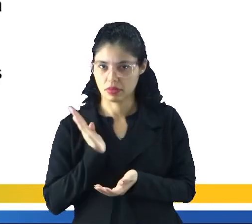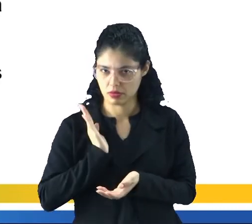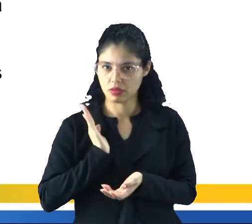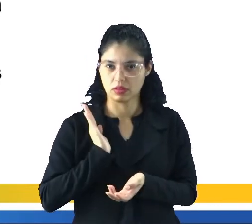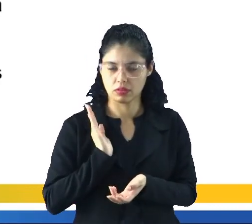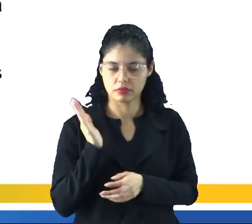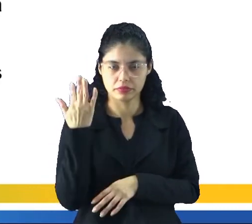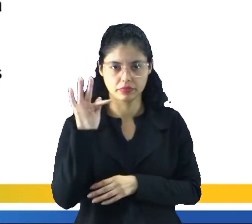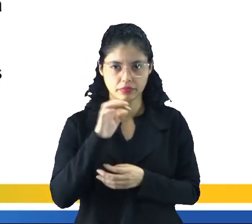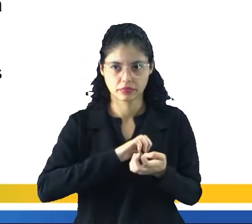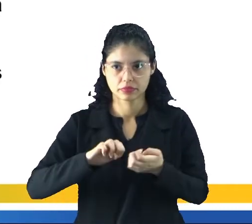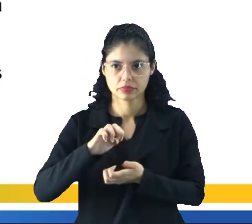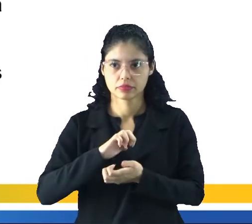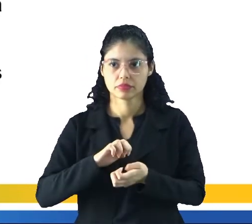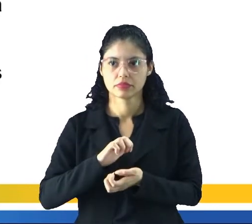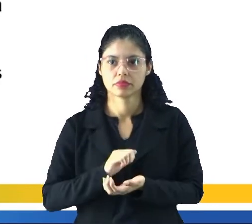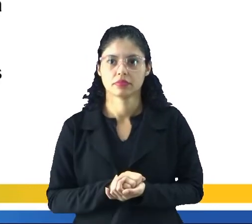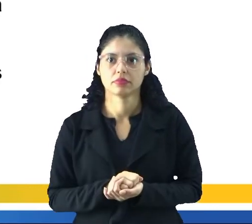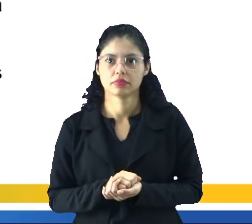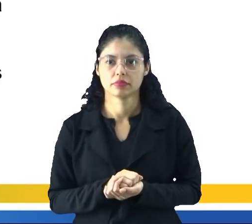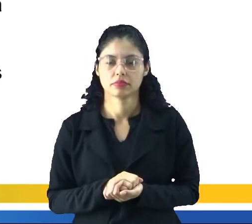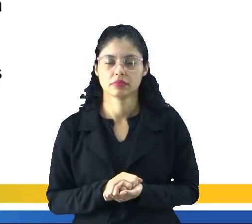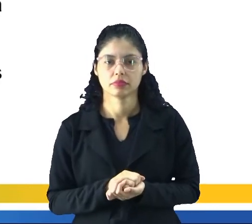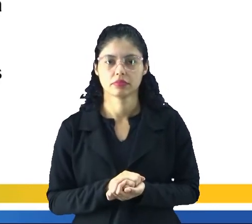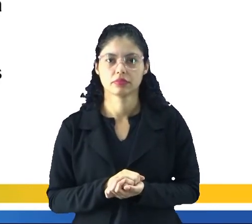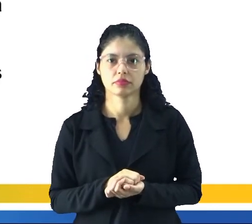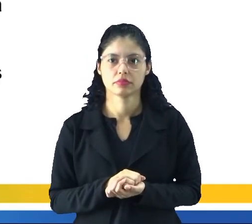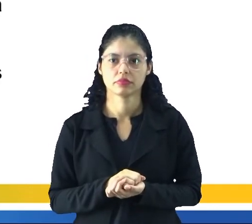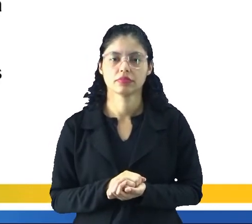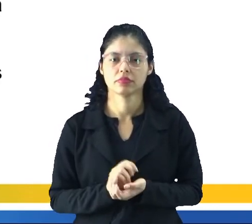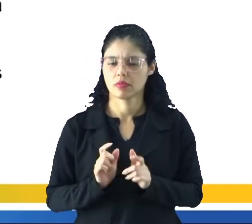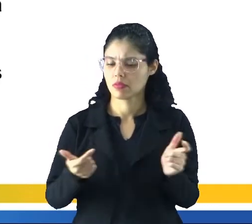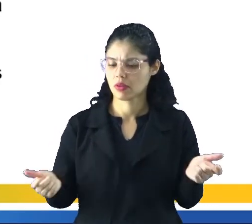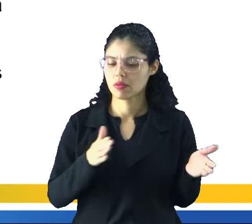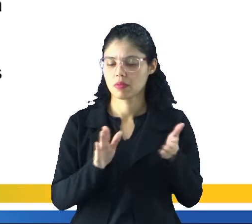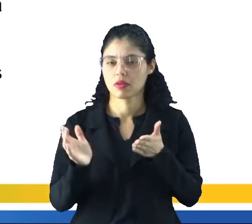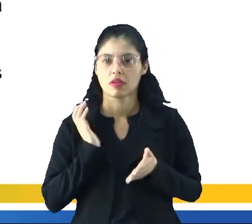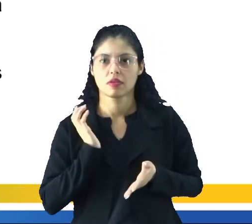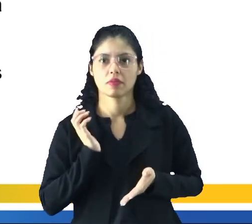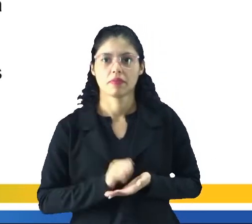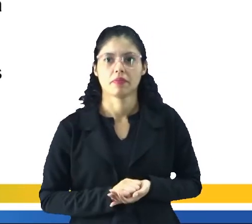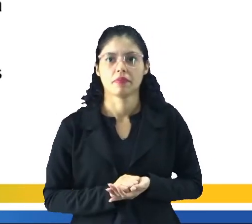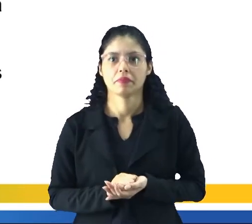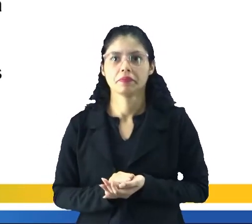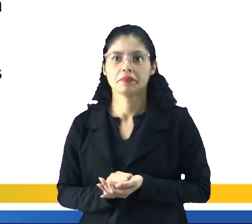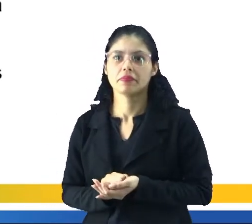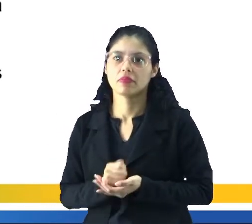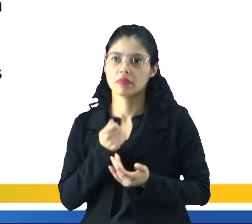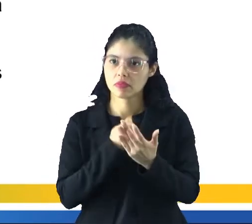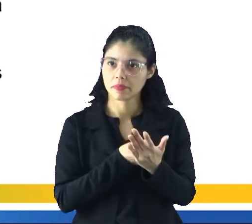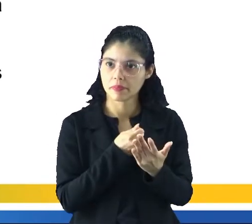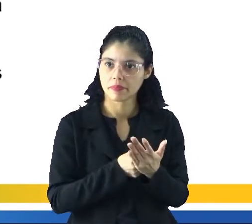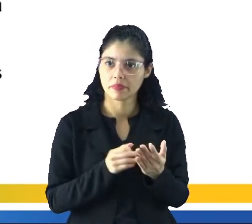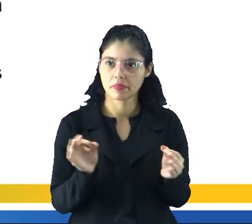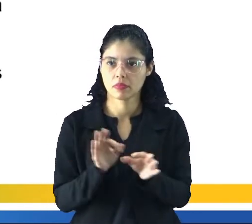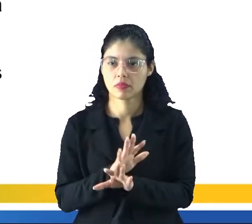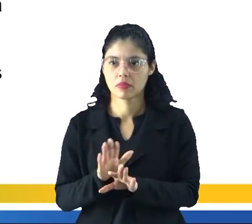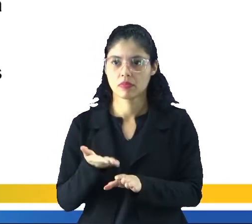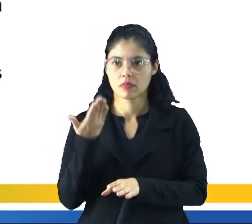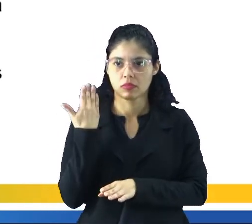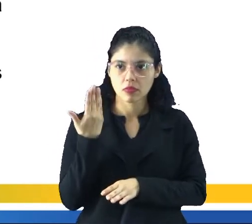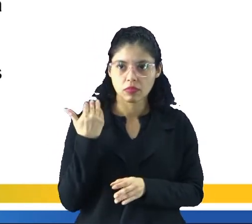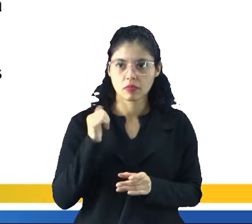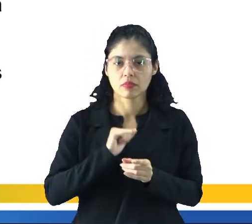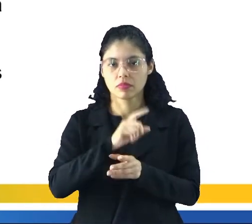Revolução Francesa, né? A burguesia quem detinha aí a maior parte da riqueza. Suprimiram-se os privilégios e as